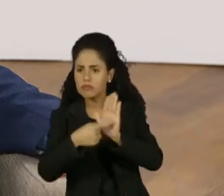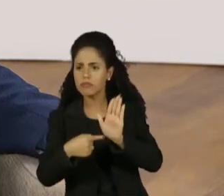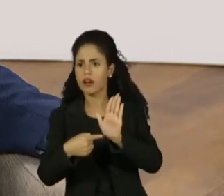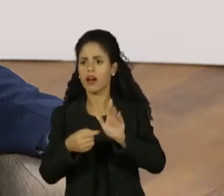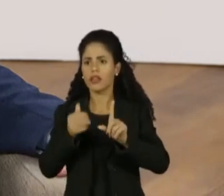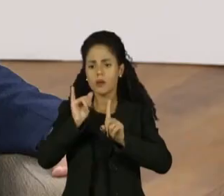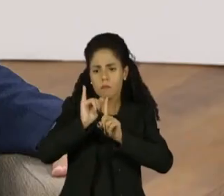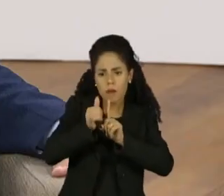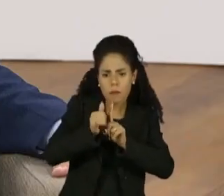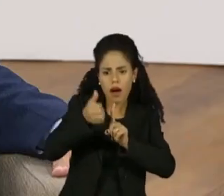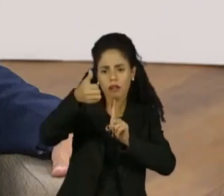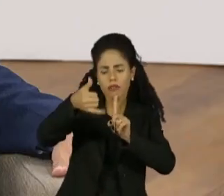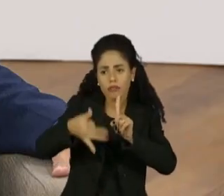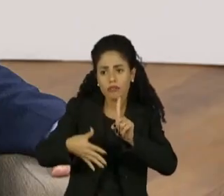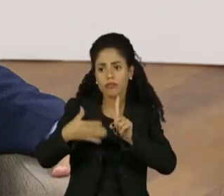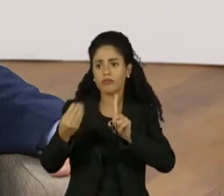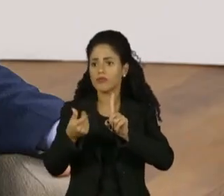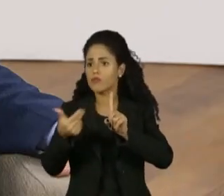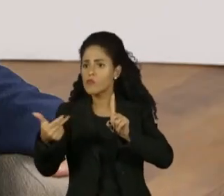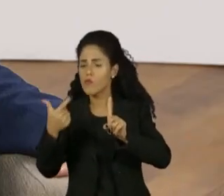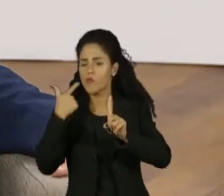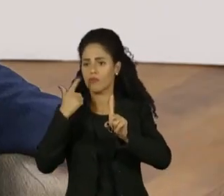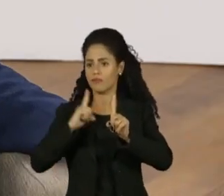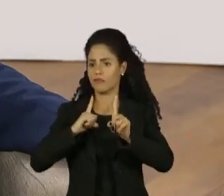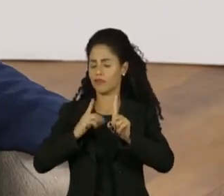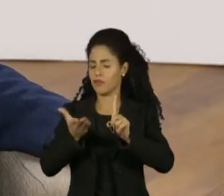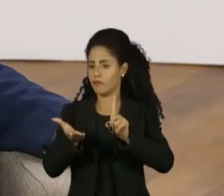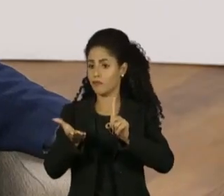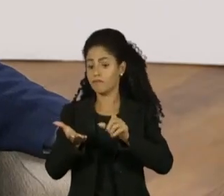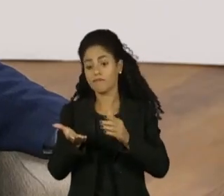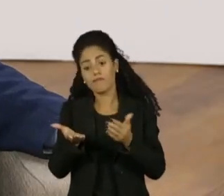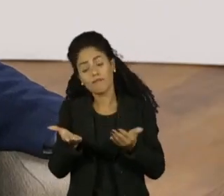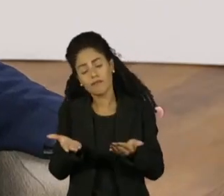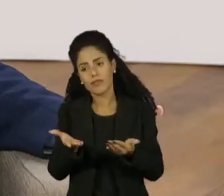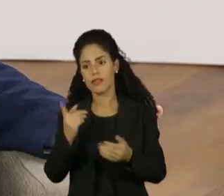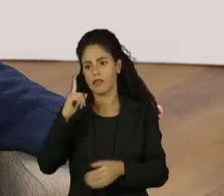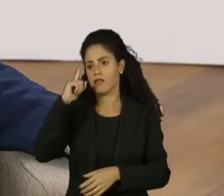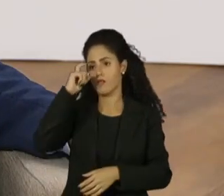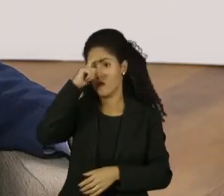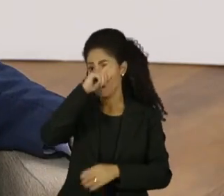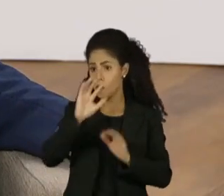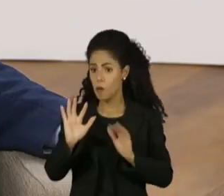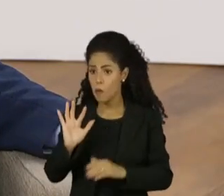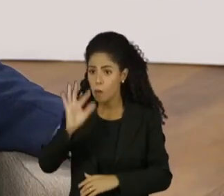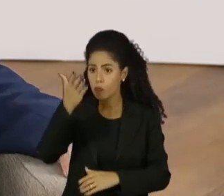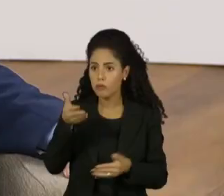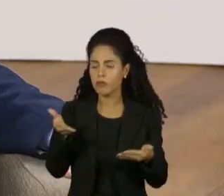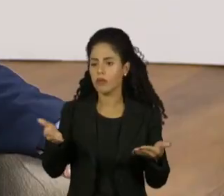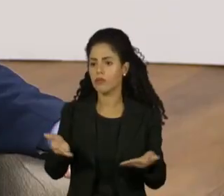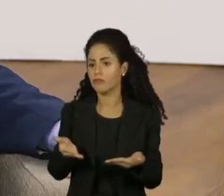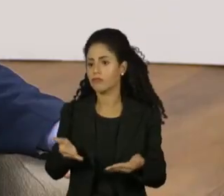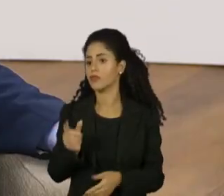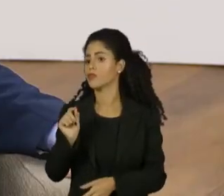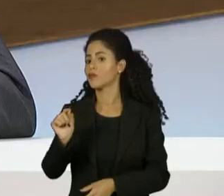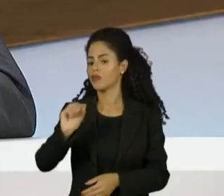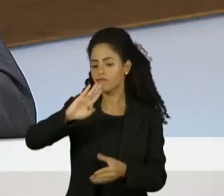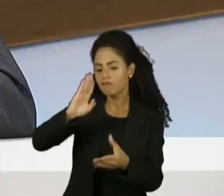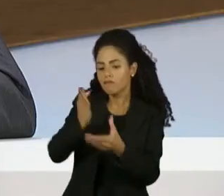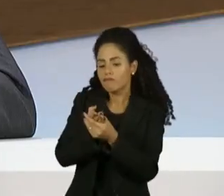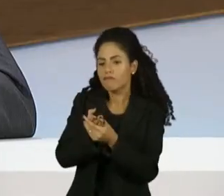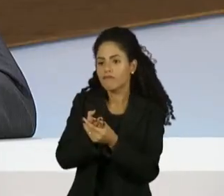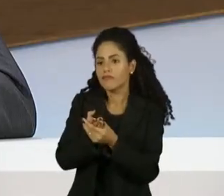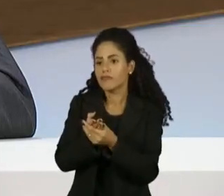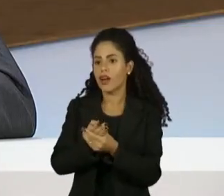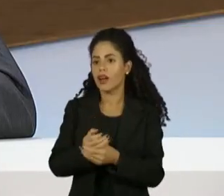de devolução de recursos. E, infelizmente, o que está acontecendo agora é esse